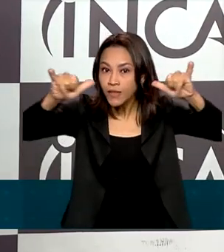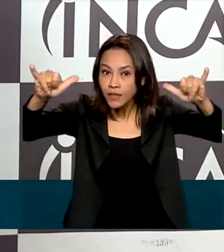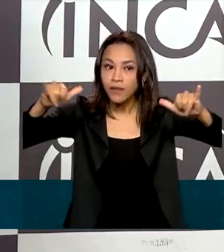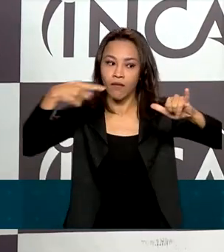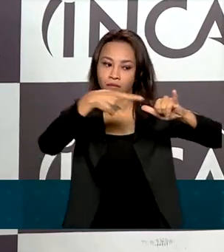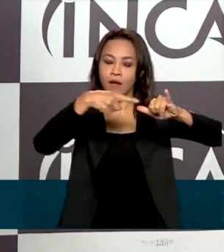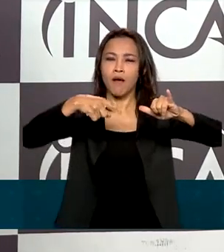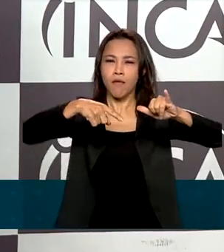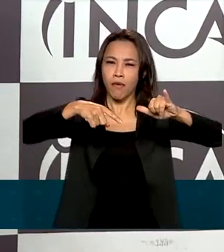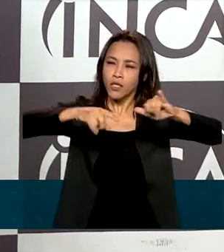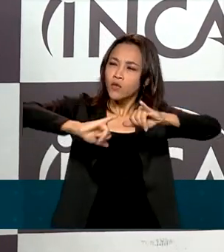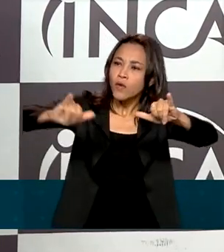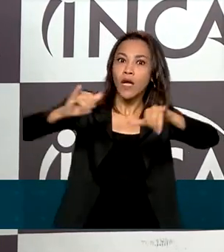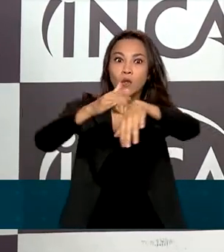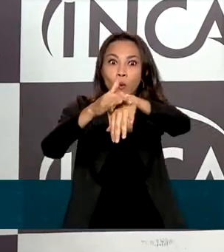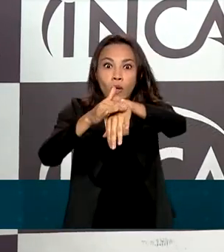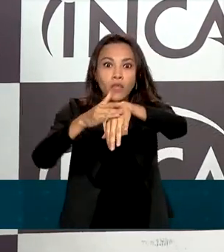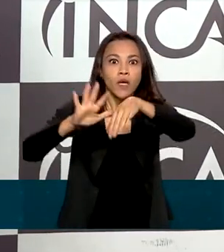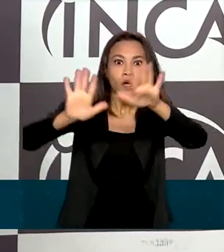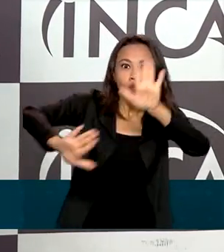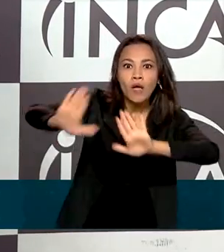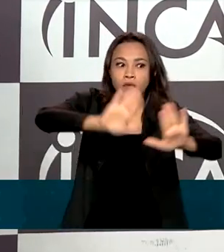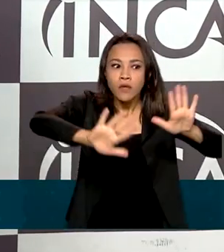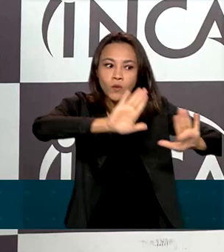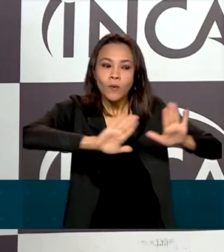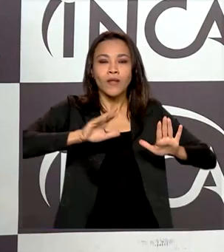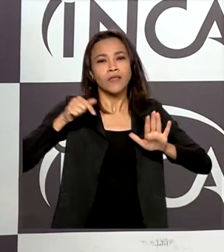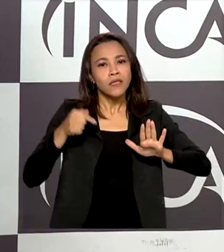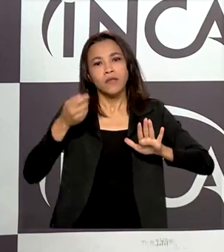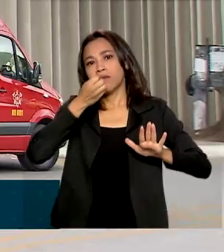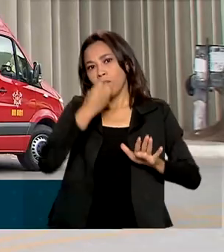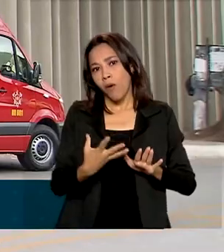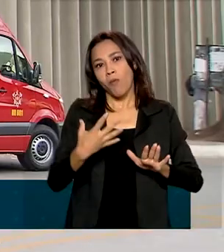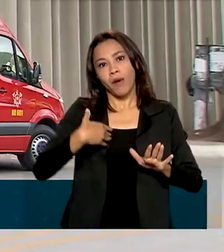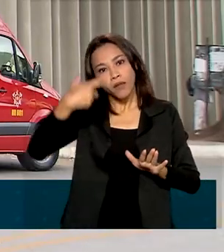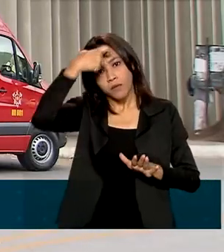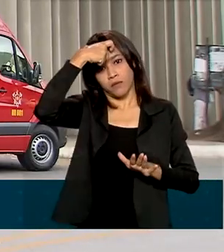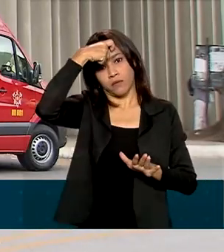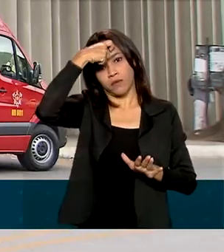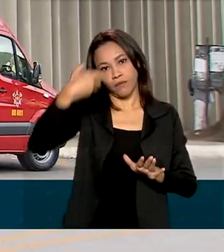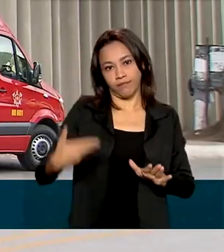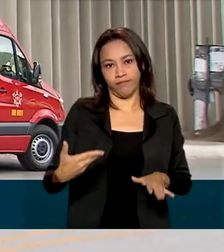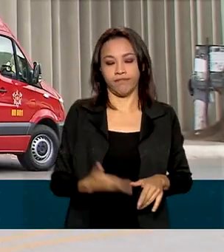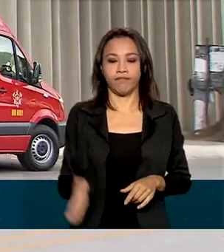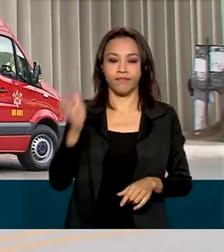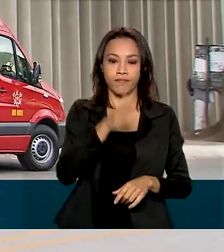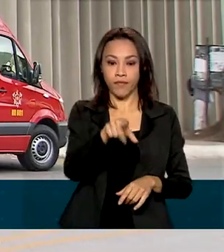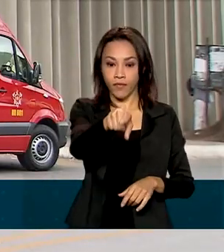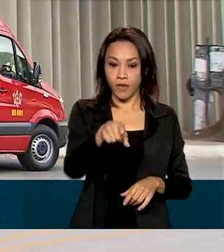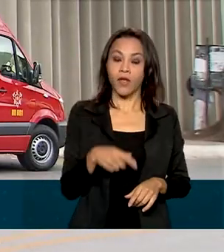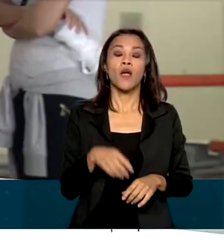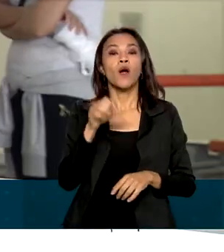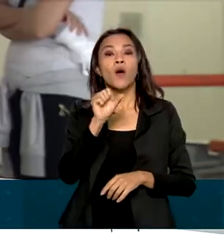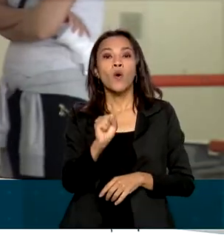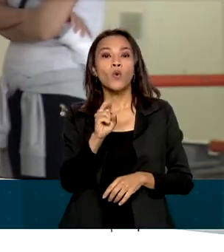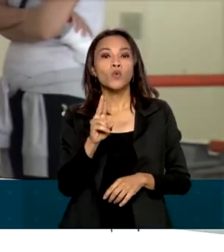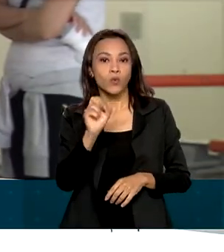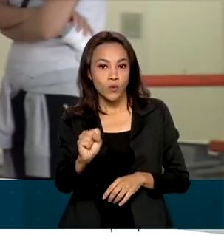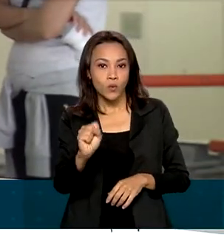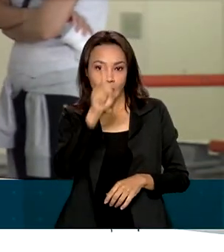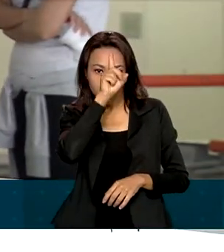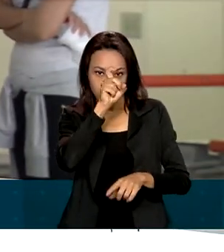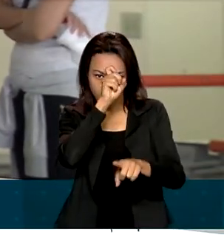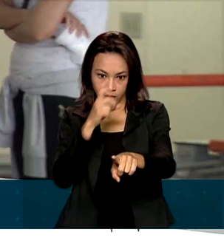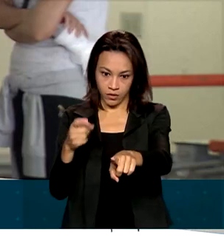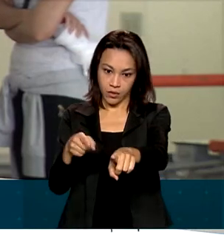doença chega até a população são sempre muito positivas o Sistema Único de Saúde oferece exames e